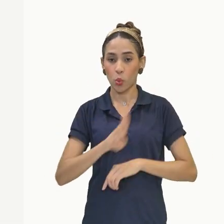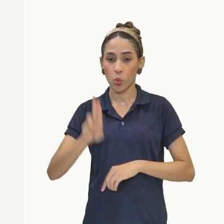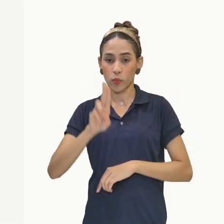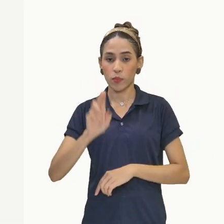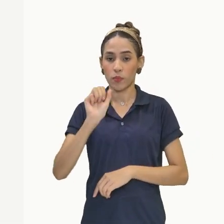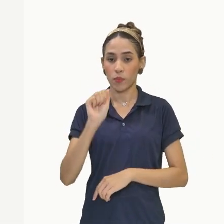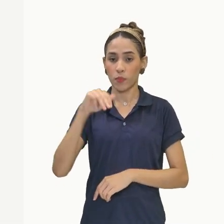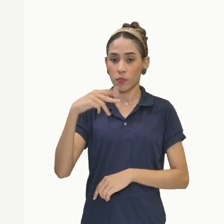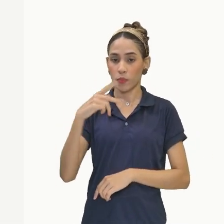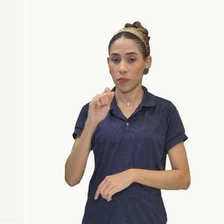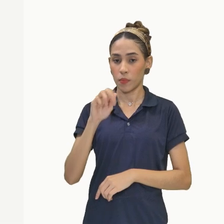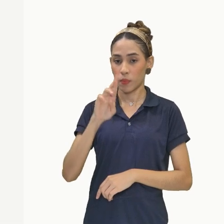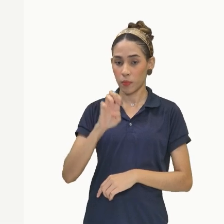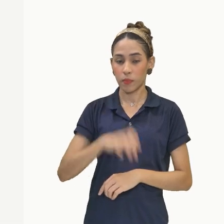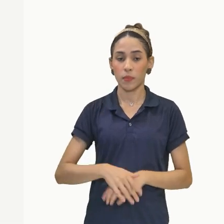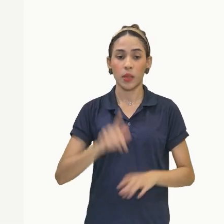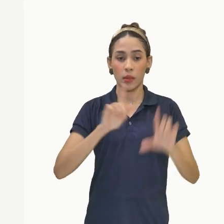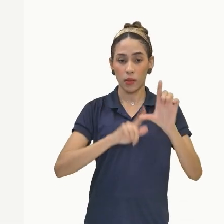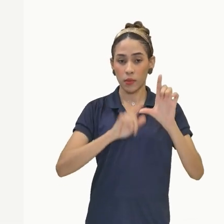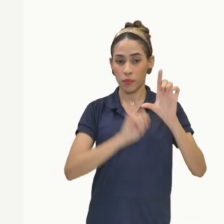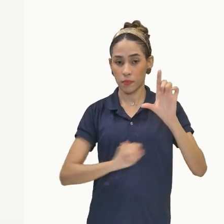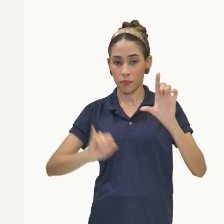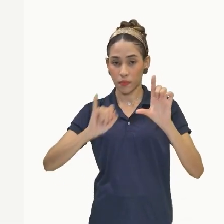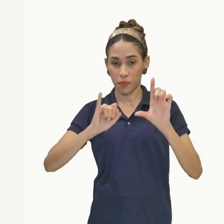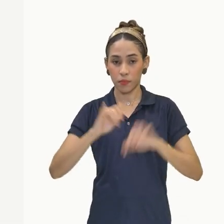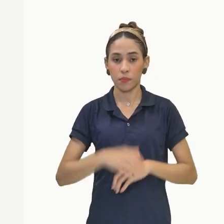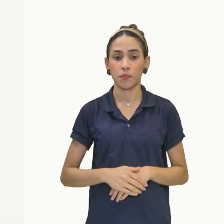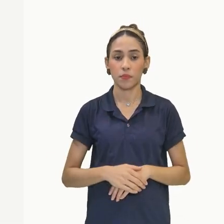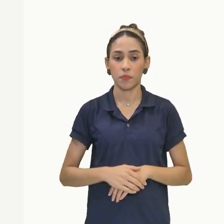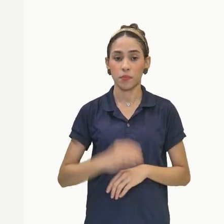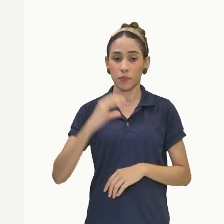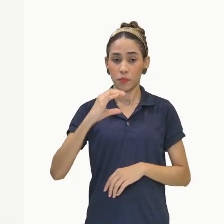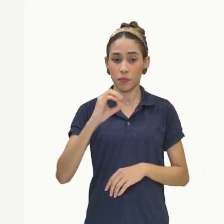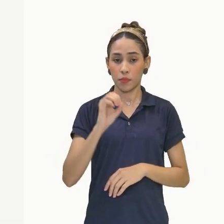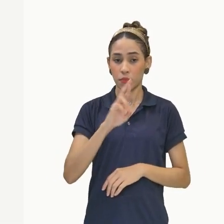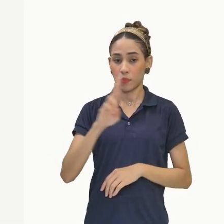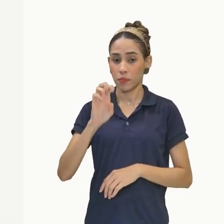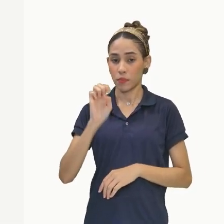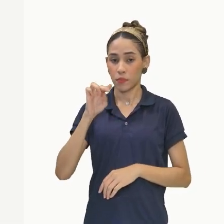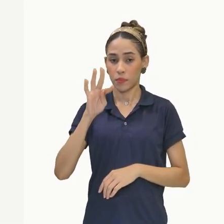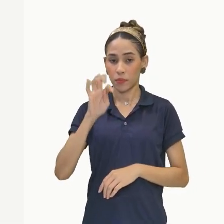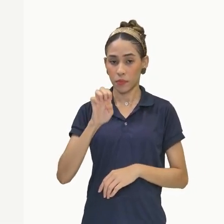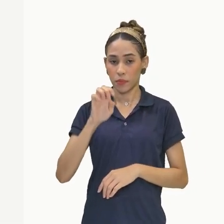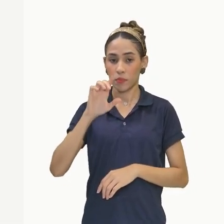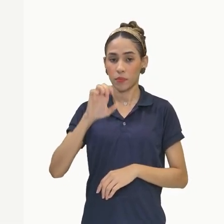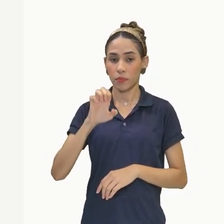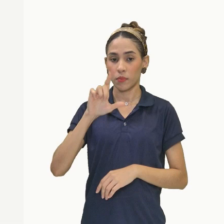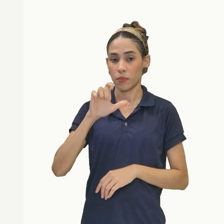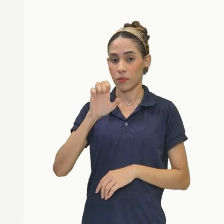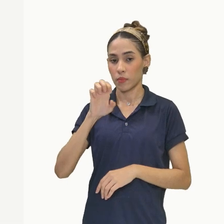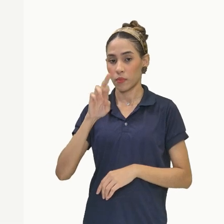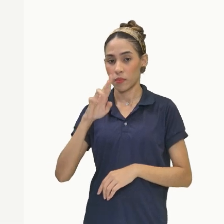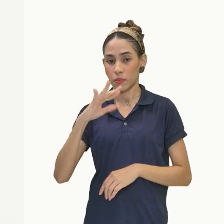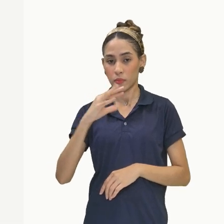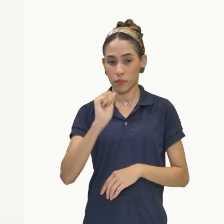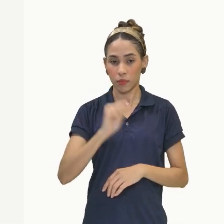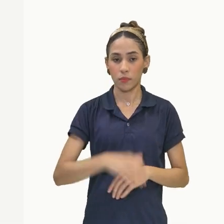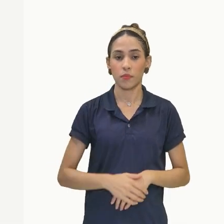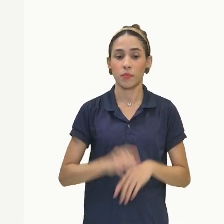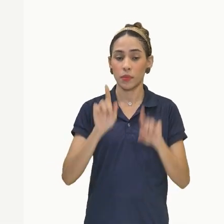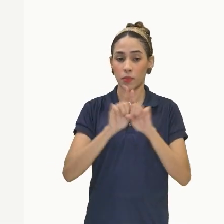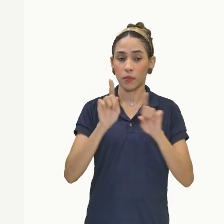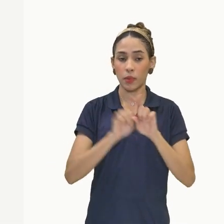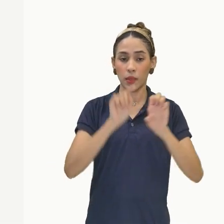I, né, é a corrente elétrica e o Φ em linha é a força contra a eletromotriz que é medida em